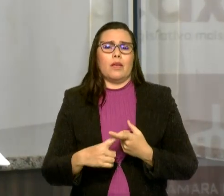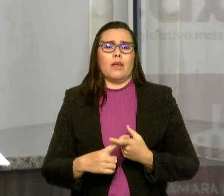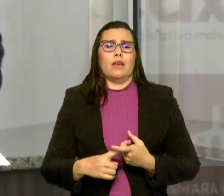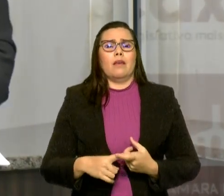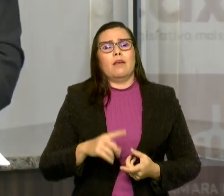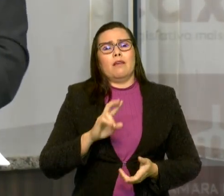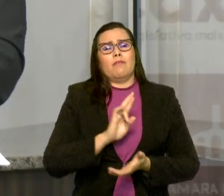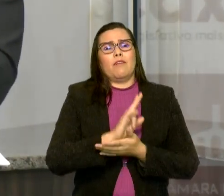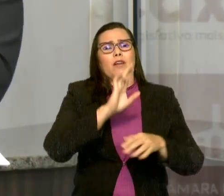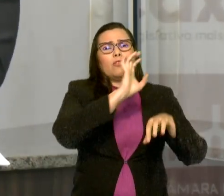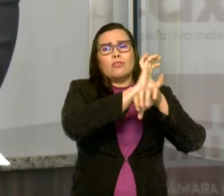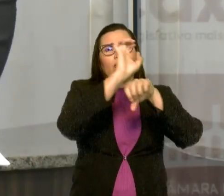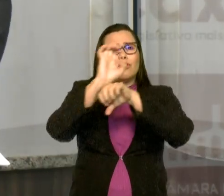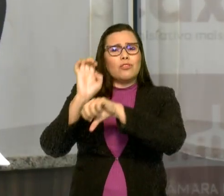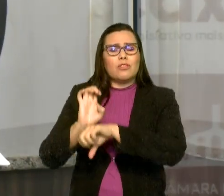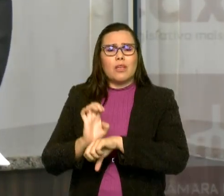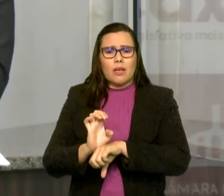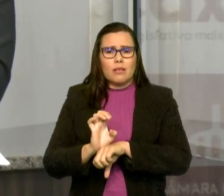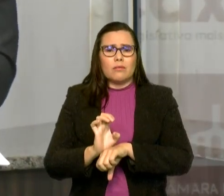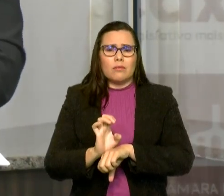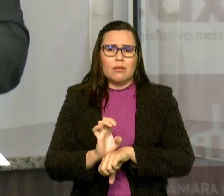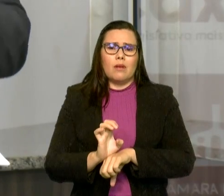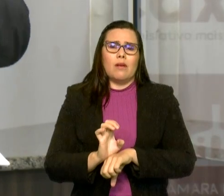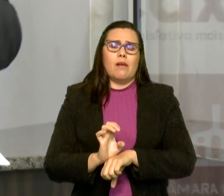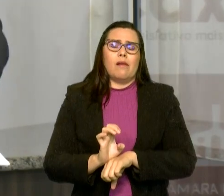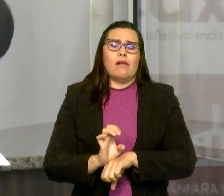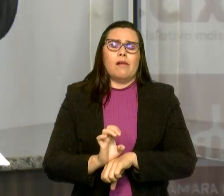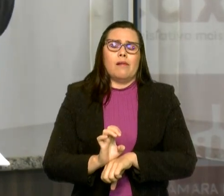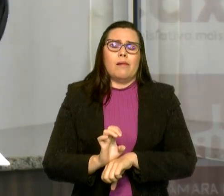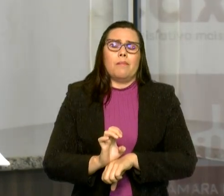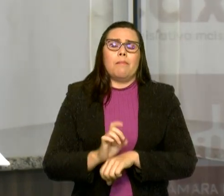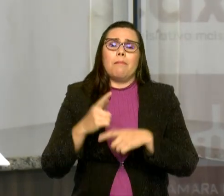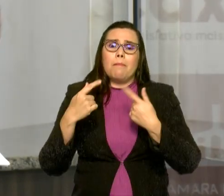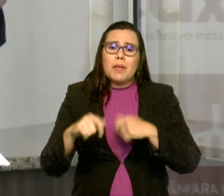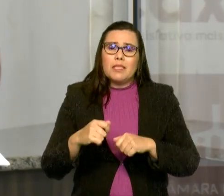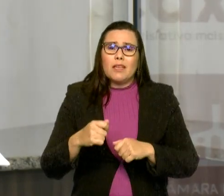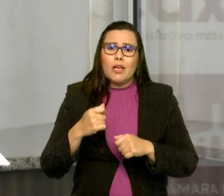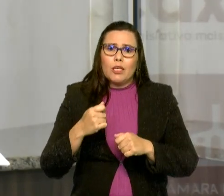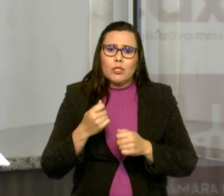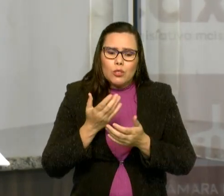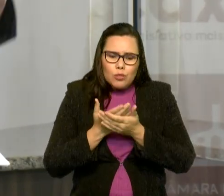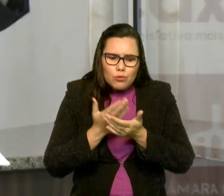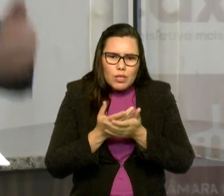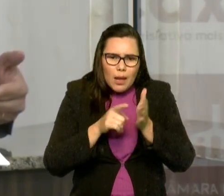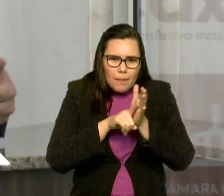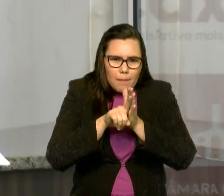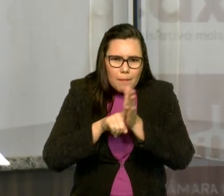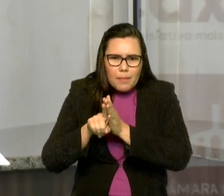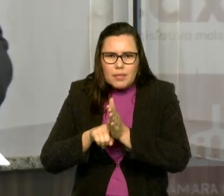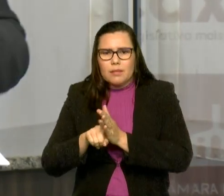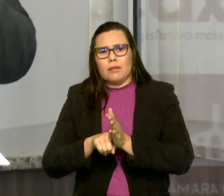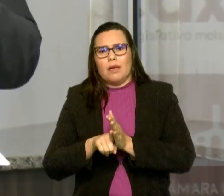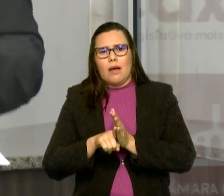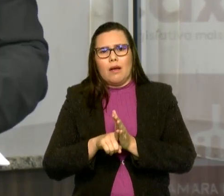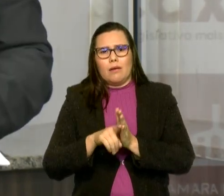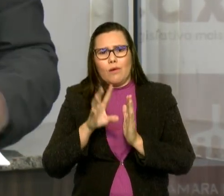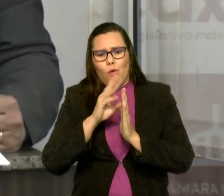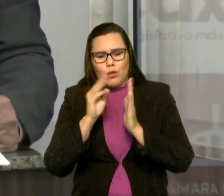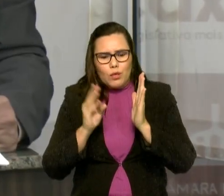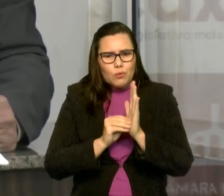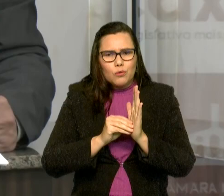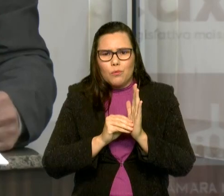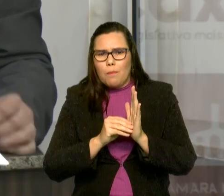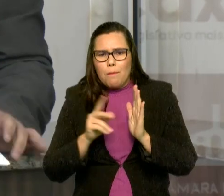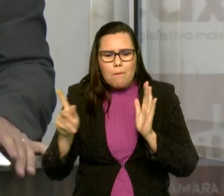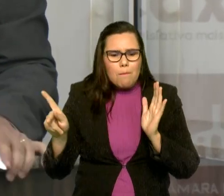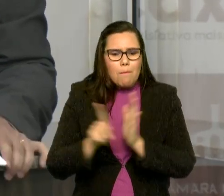concurso público aqui, terão que estudar o Maranhão. E a partir do momento que estudarem o Maranhão, eu tenho certeza que se convencerão da riqueza